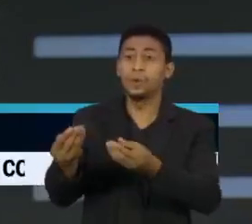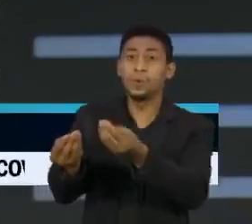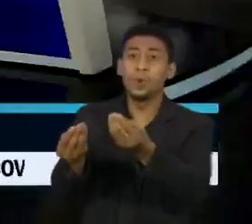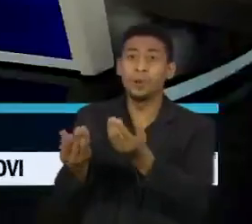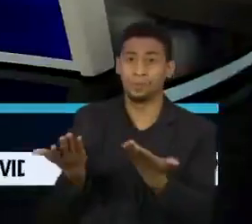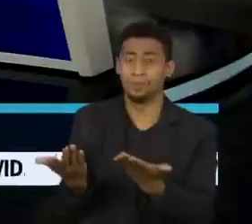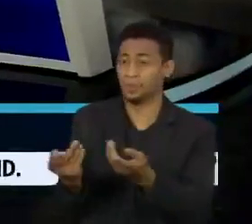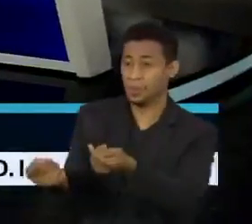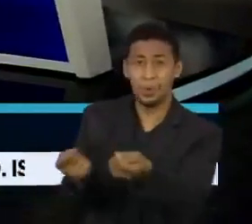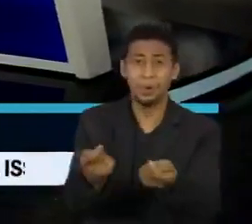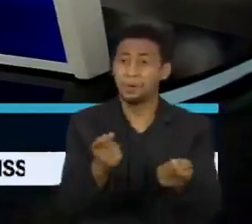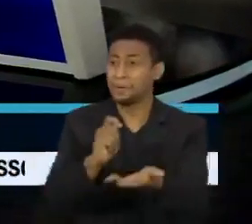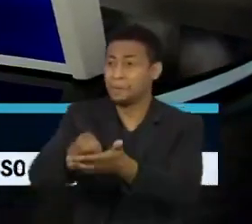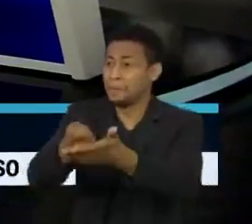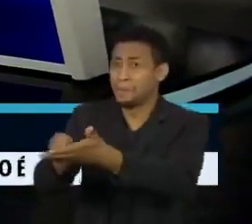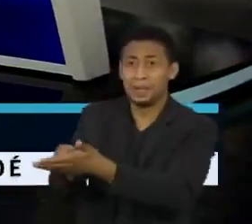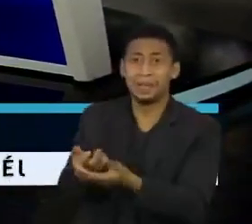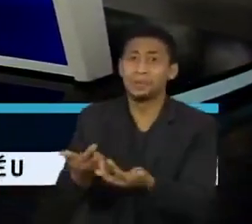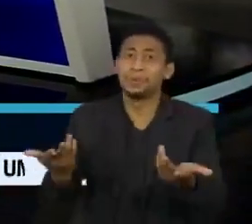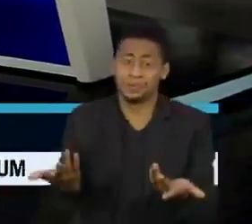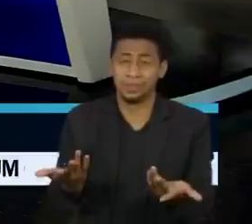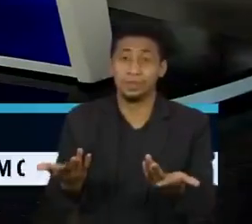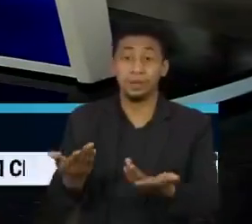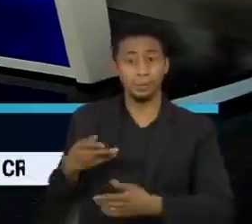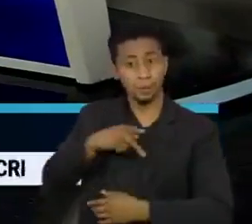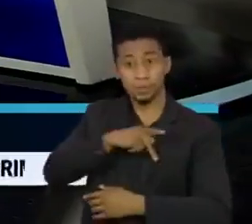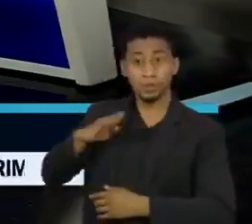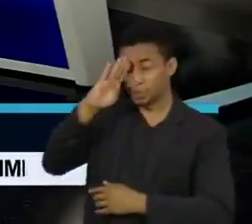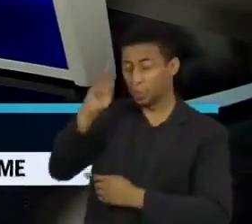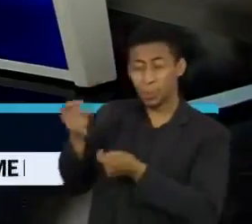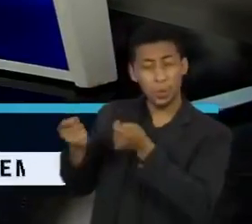Além de falta de governo, o problema é que você não tem